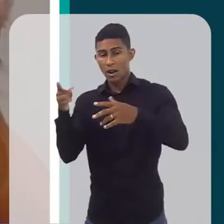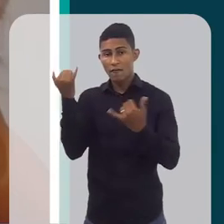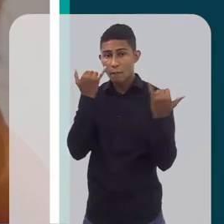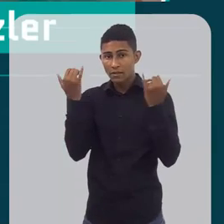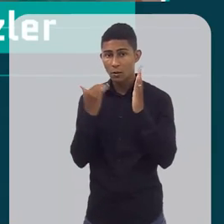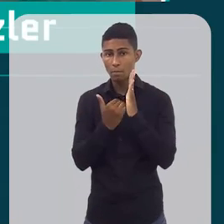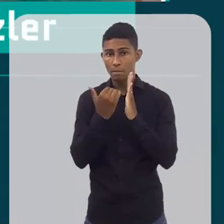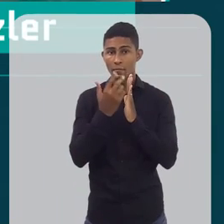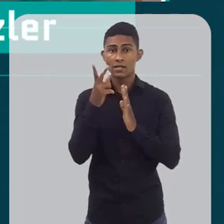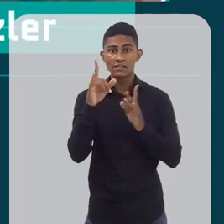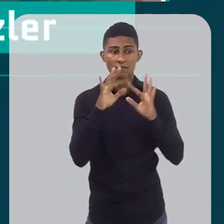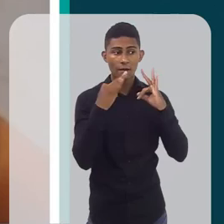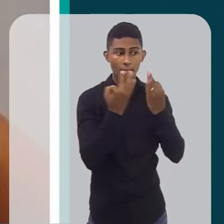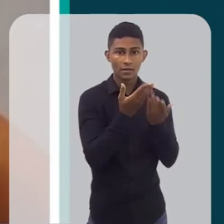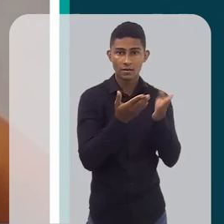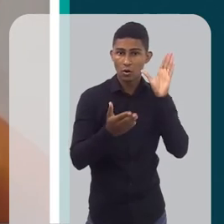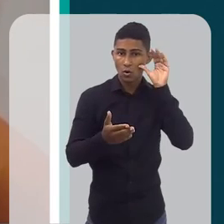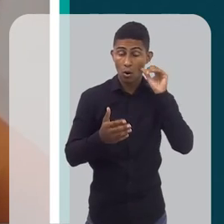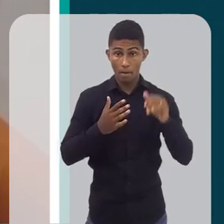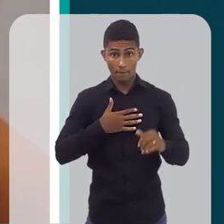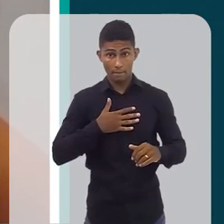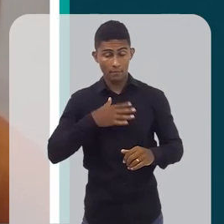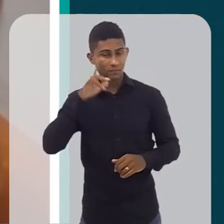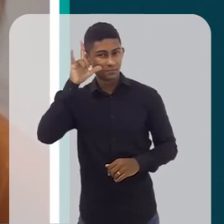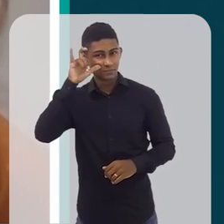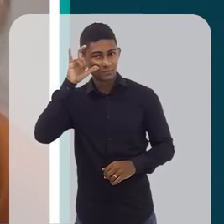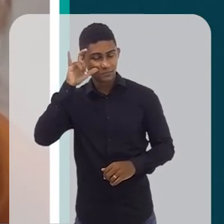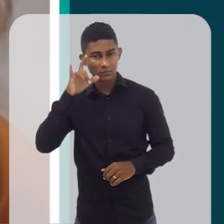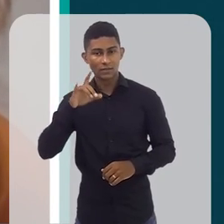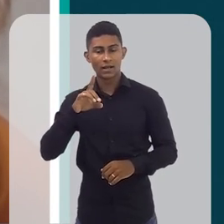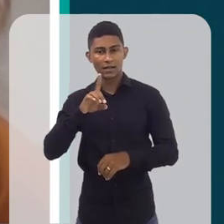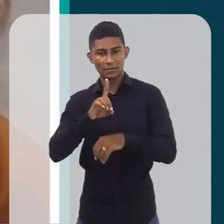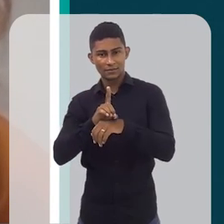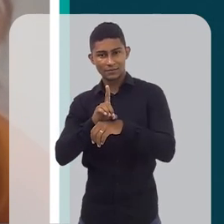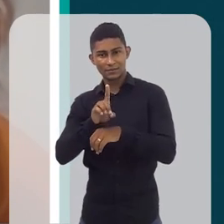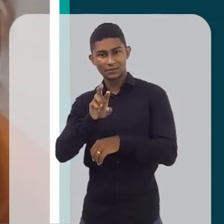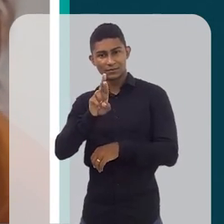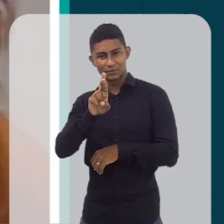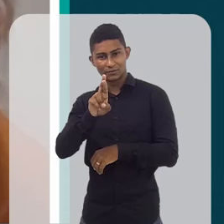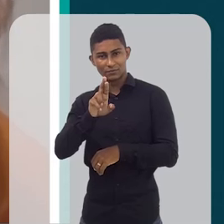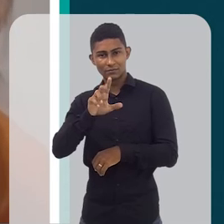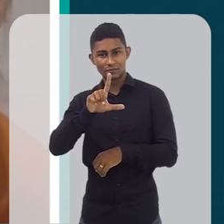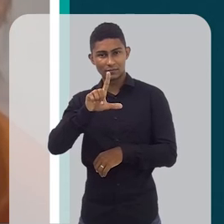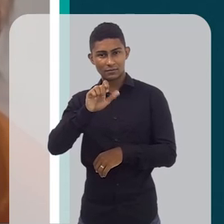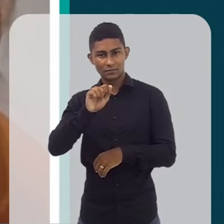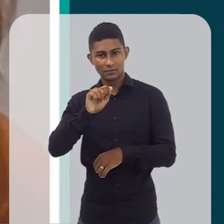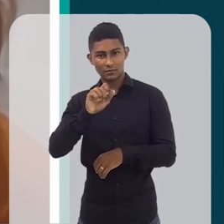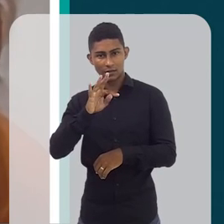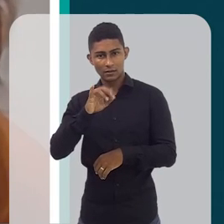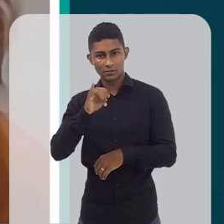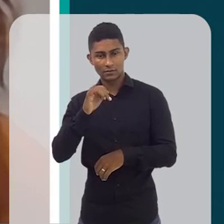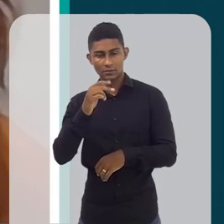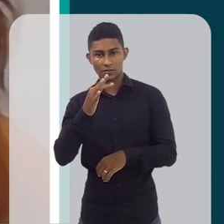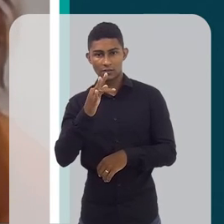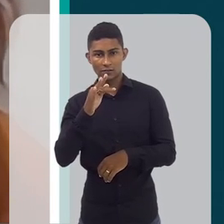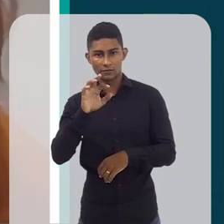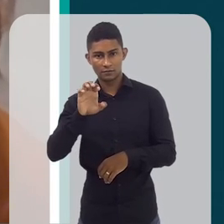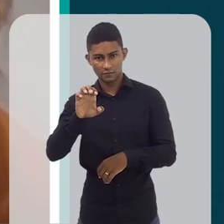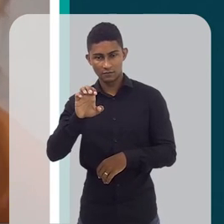pudesse dar mais informações para alguma família? Então, o meu Instagram é doutora